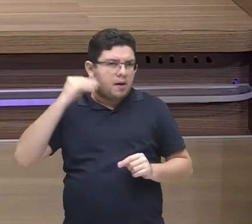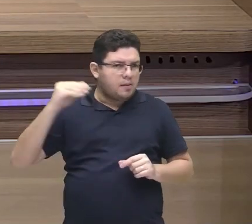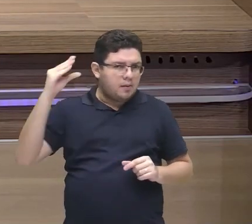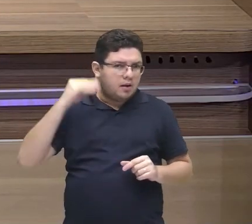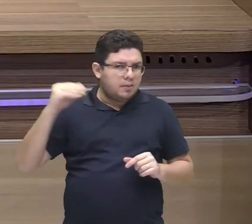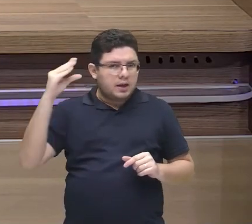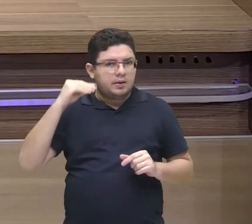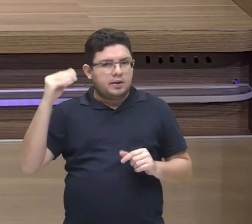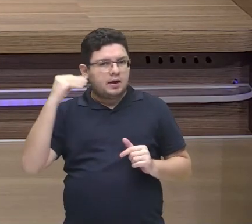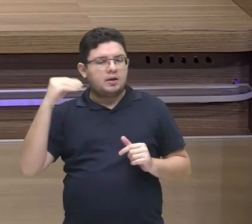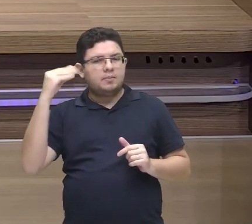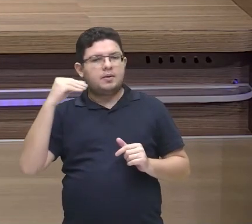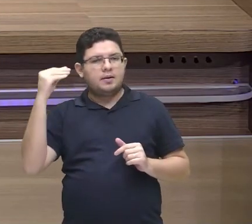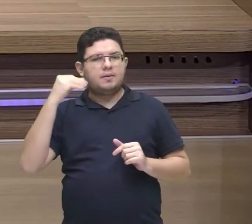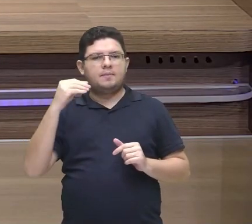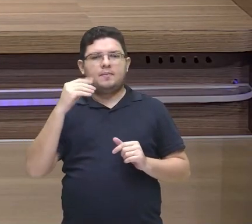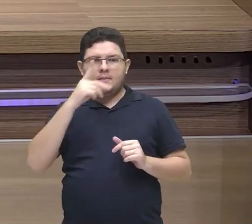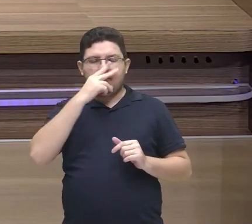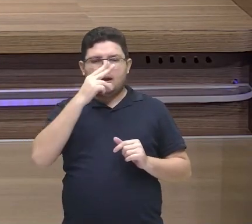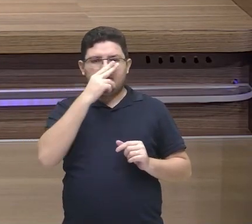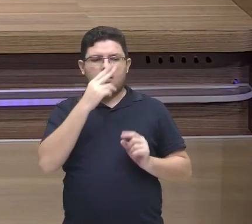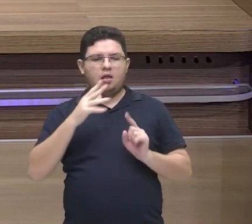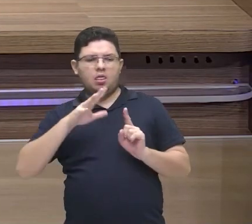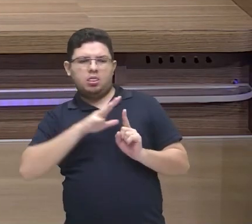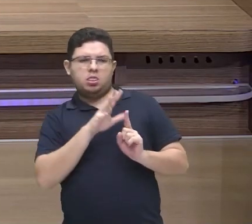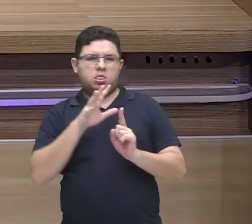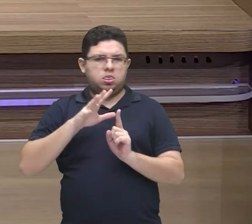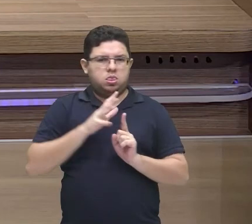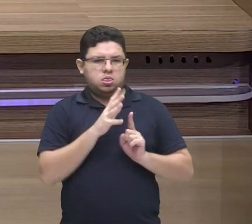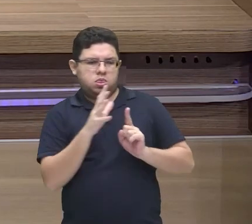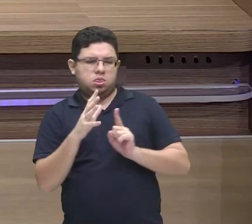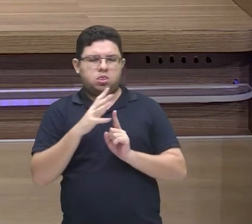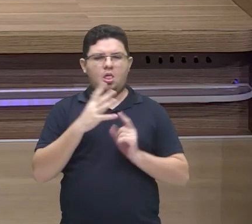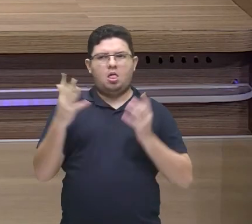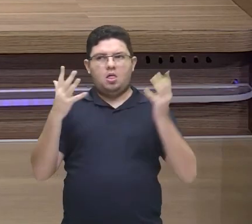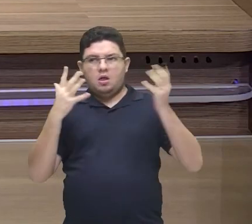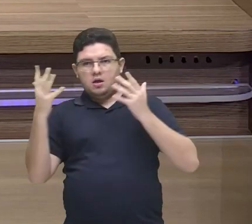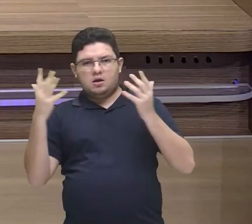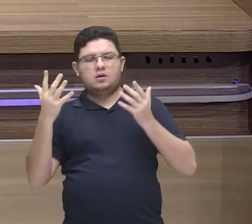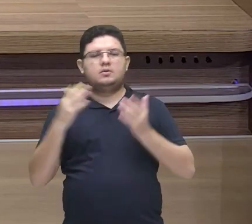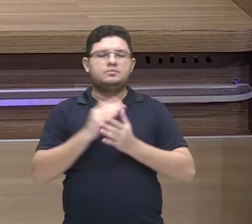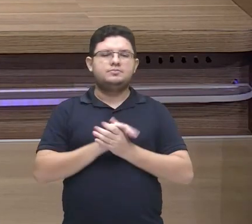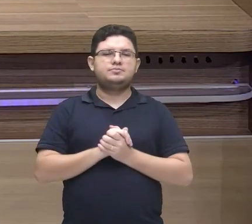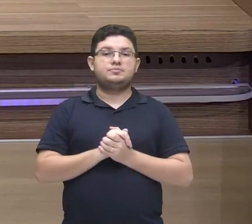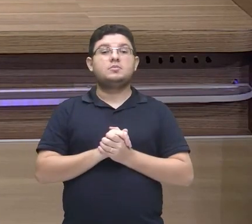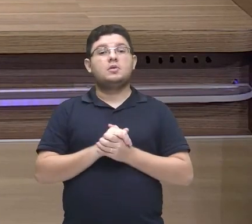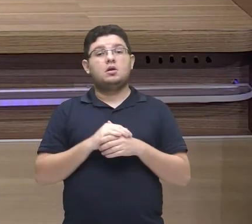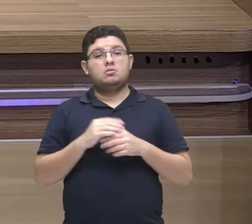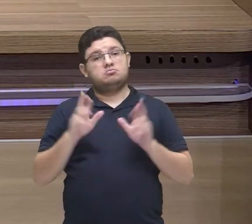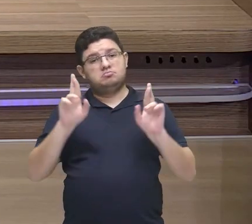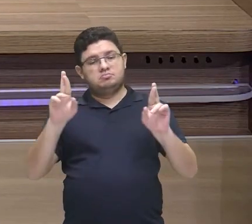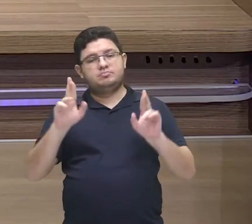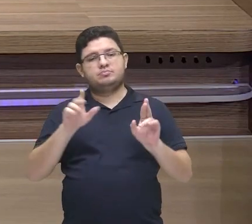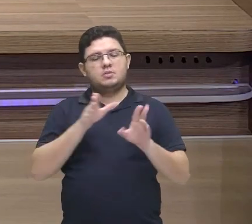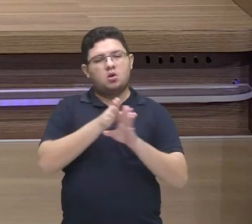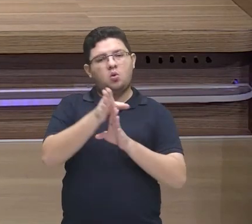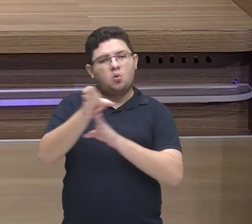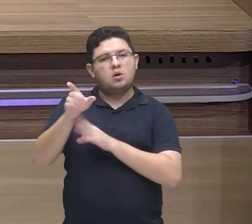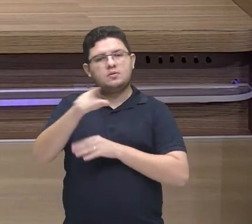né? Sob aquela pressão psicológica. Então, eu espero que a gente tenha contribuído com alguma coisa, né? Nós estamos à disposição.